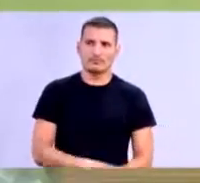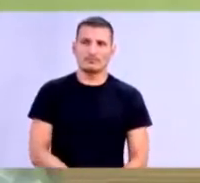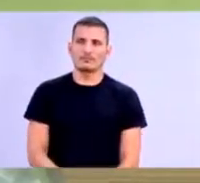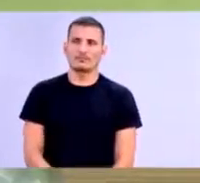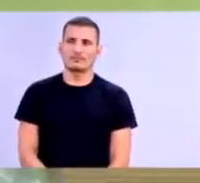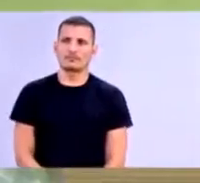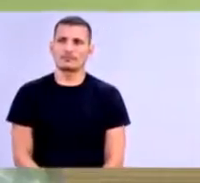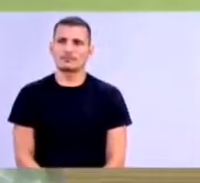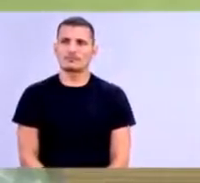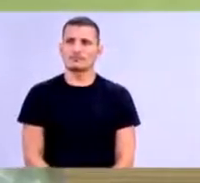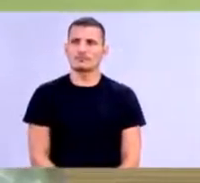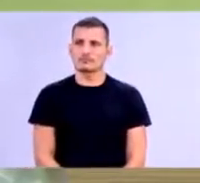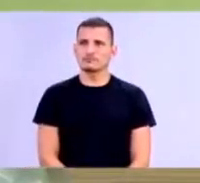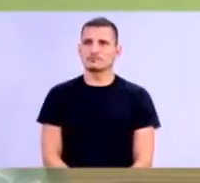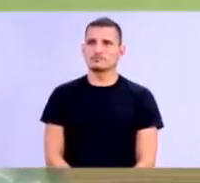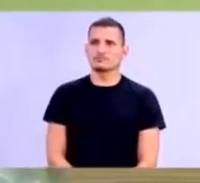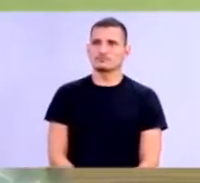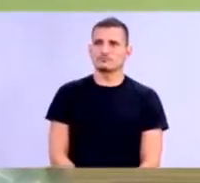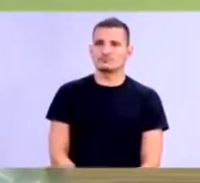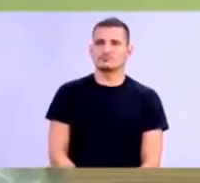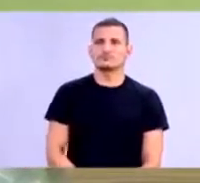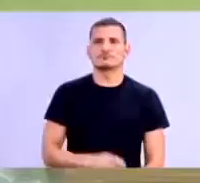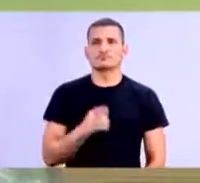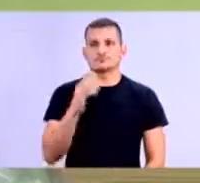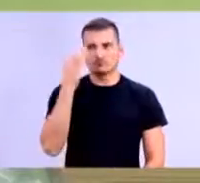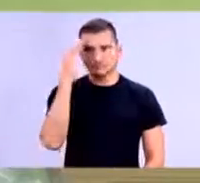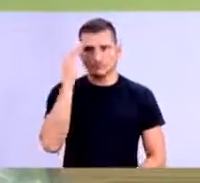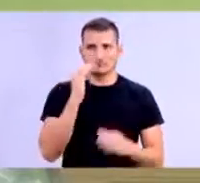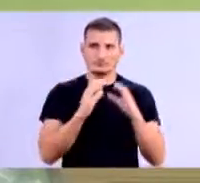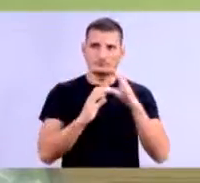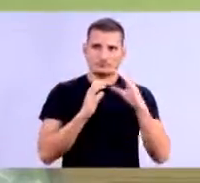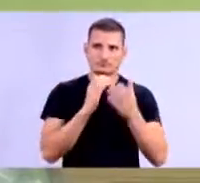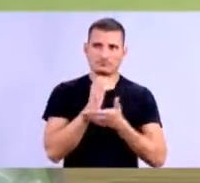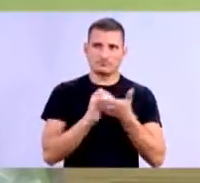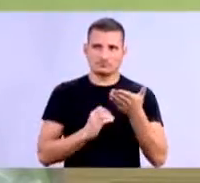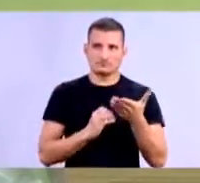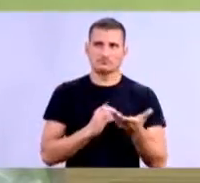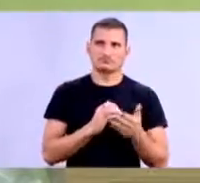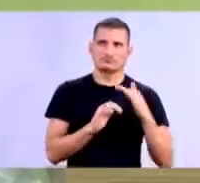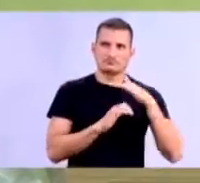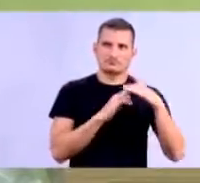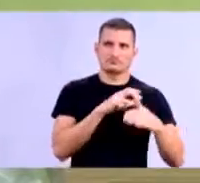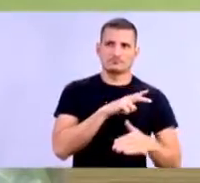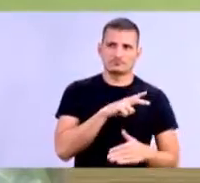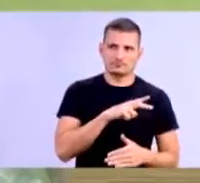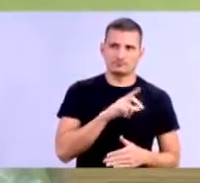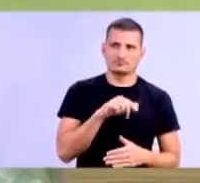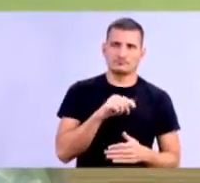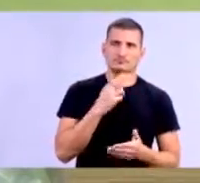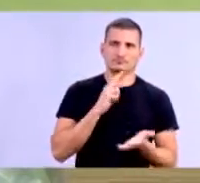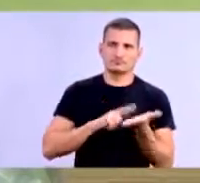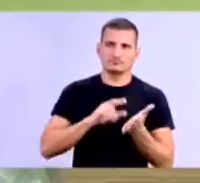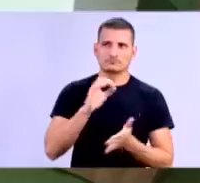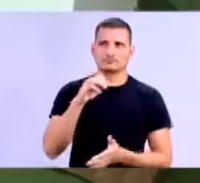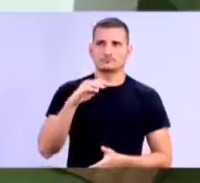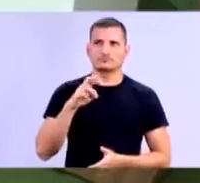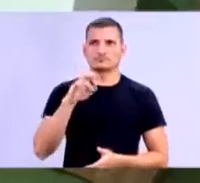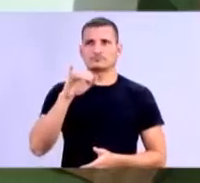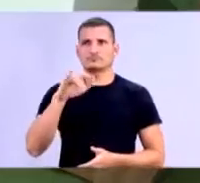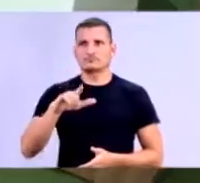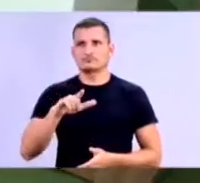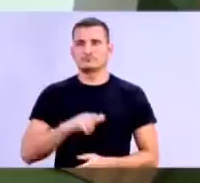entenderam que na comunicação e no lugar do ofício para a empresa privada é a carta comercial. Deve ser a